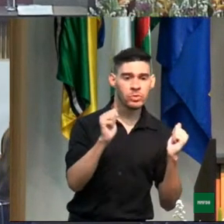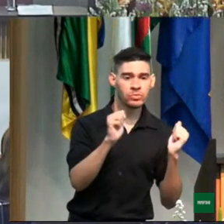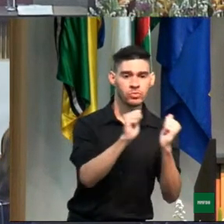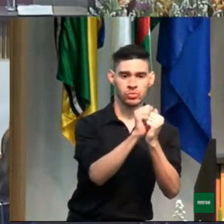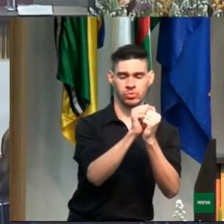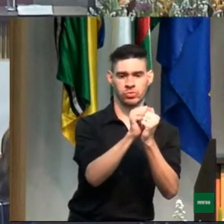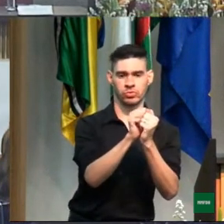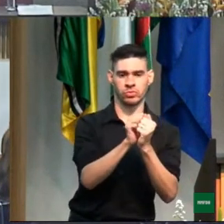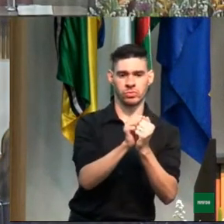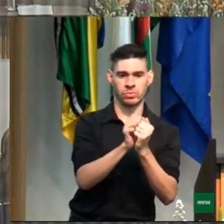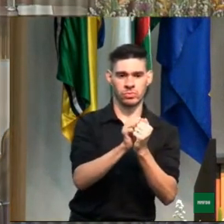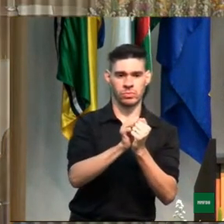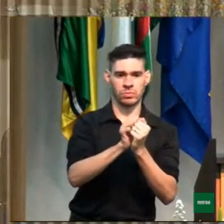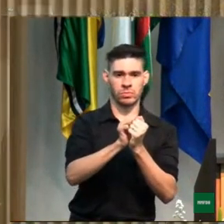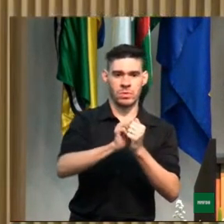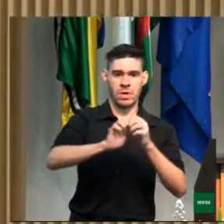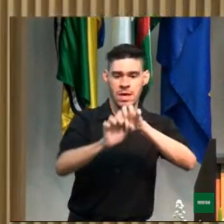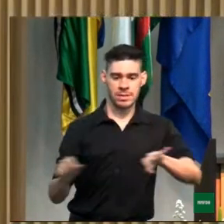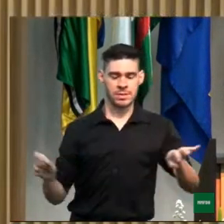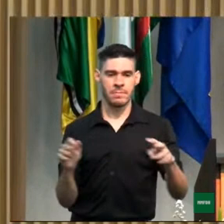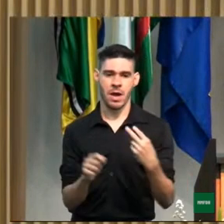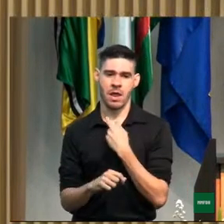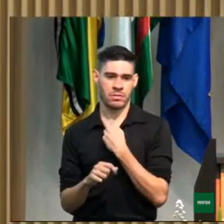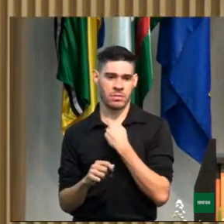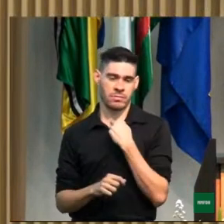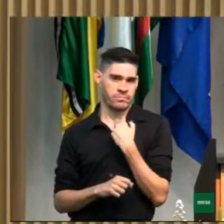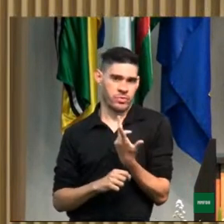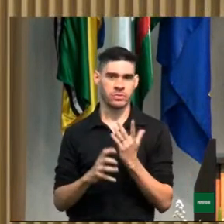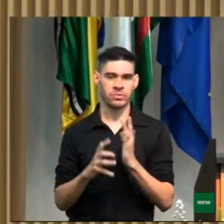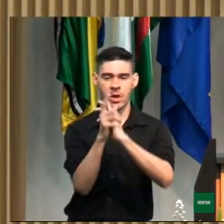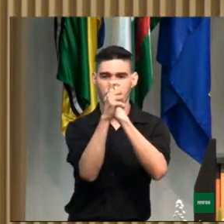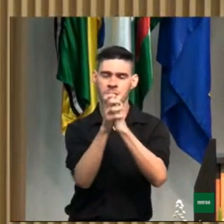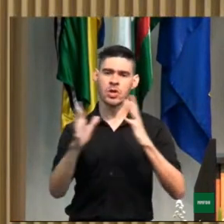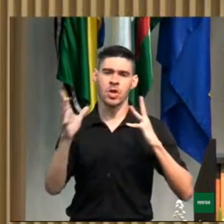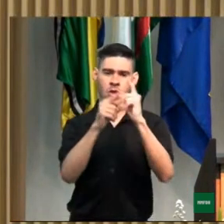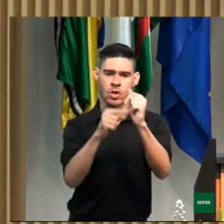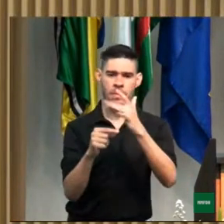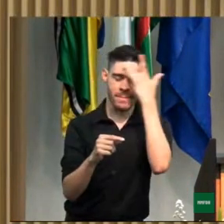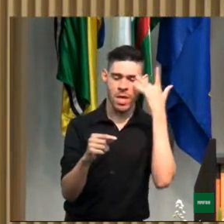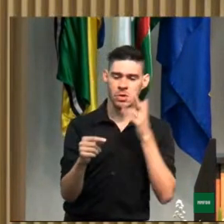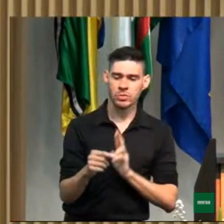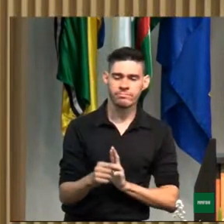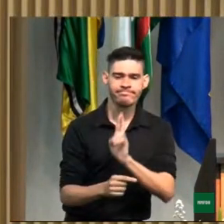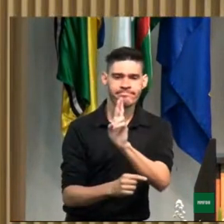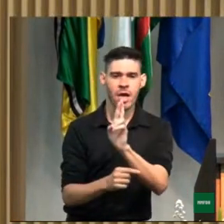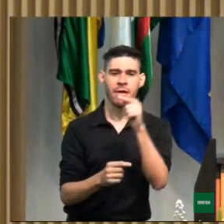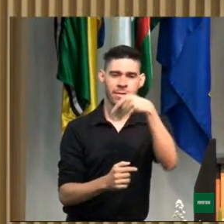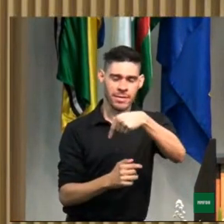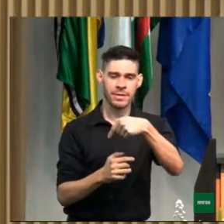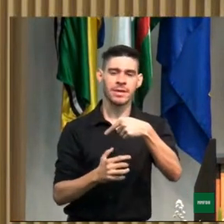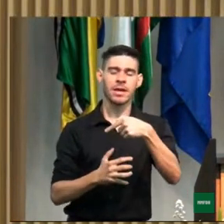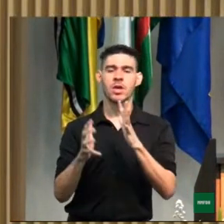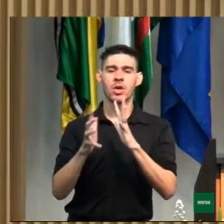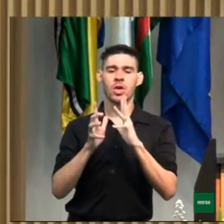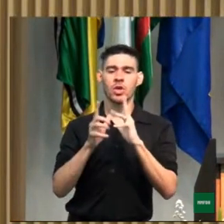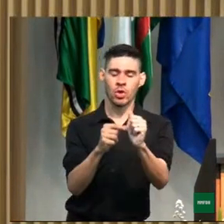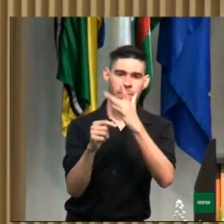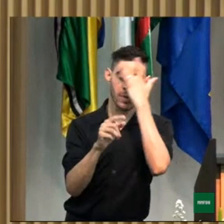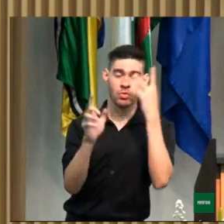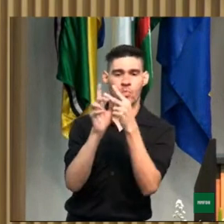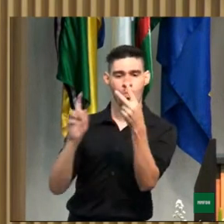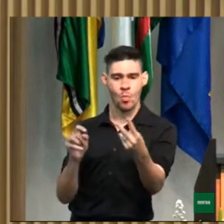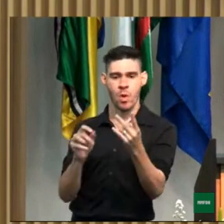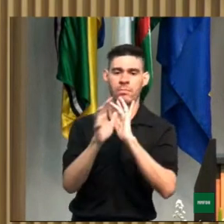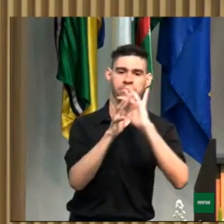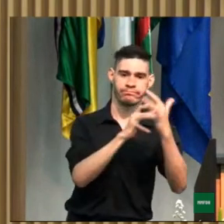caminhos distintos. E eu queria cumprimentar todas as autoridades aqui presentes, todos que nos acompanham pelas redes sociais. É uma